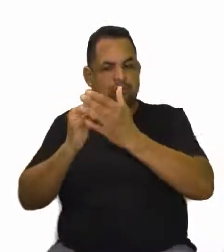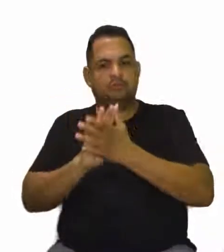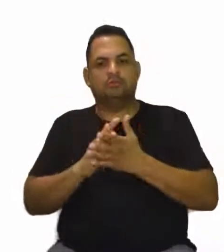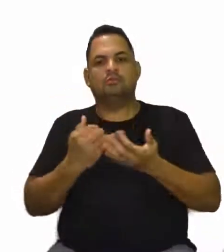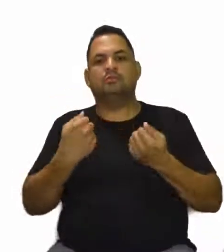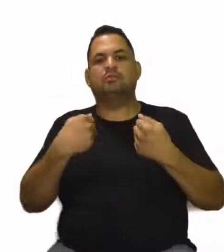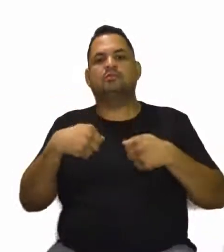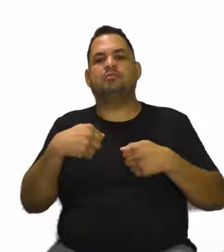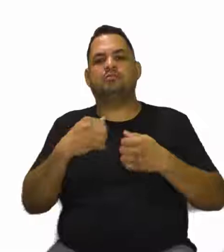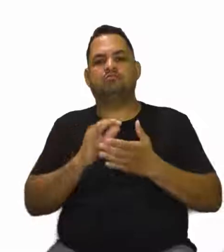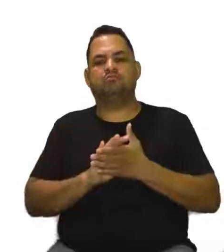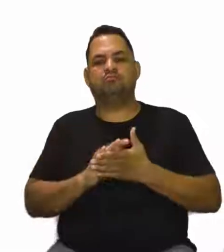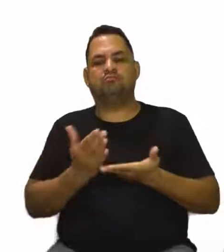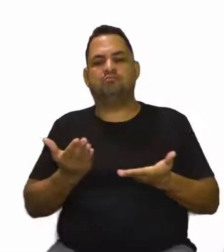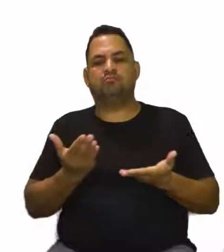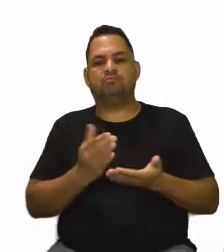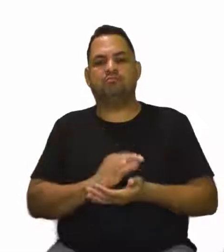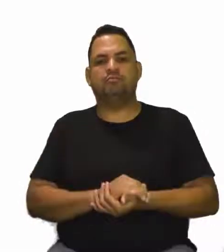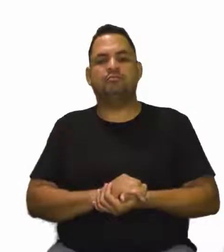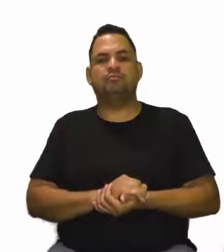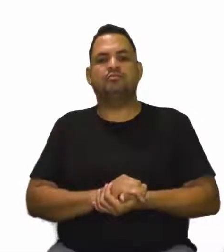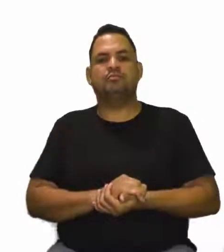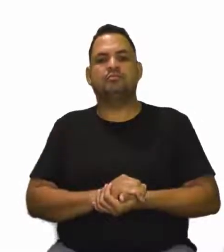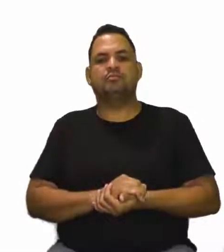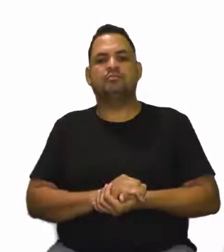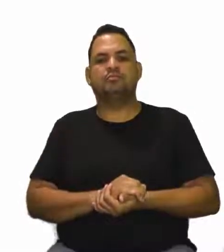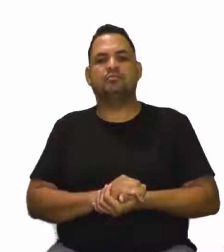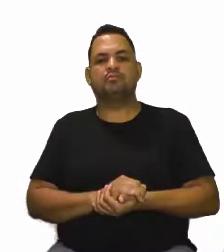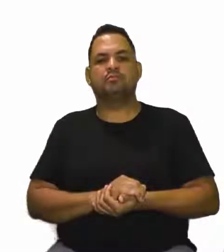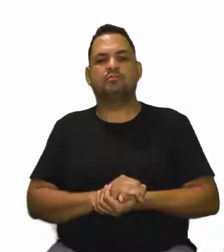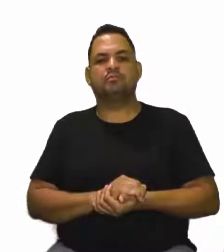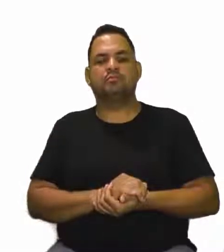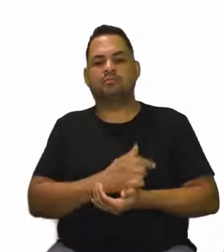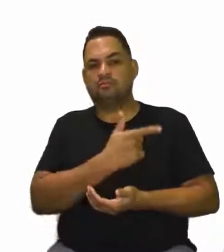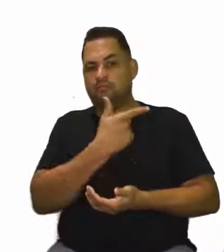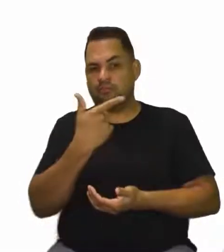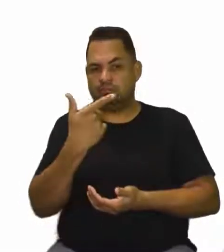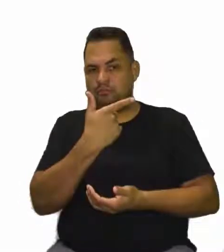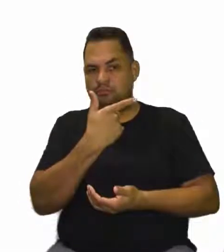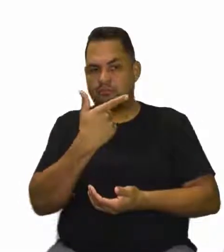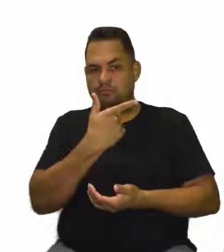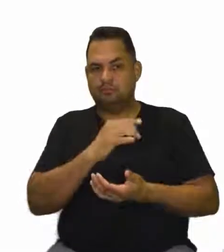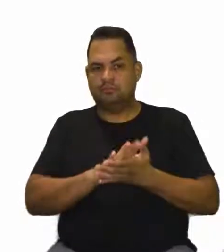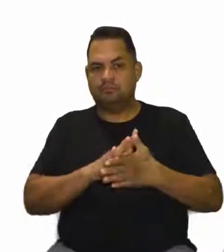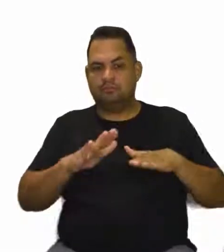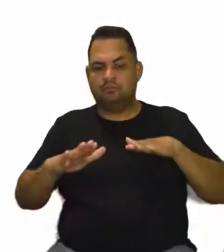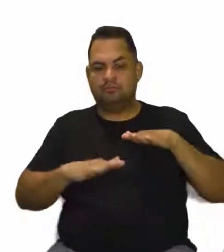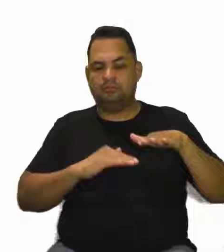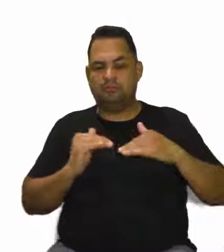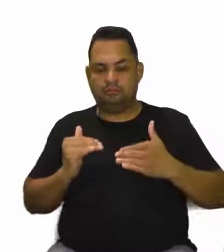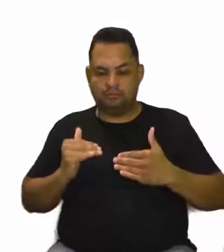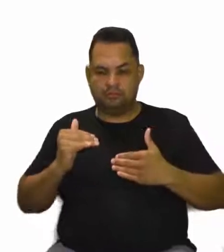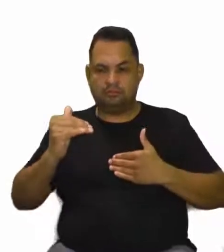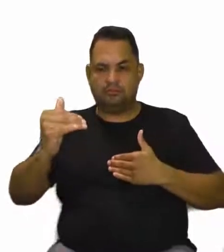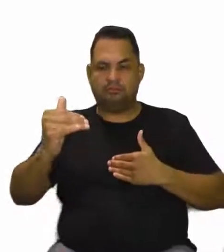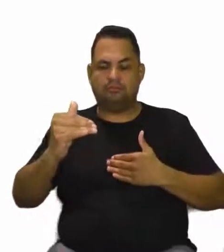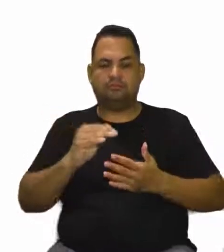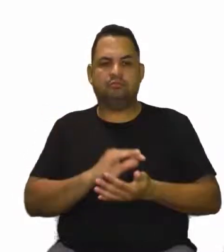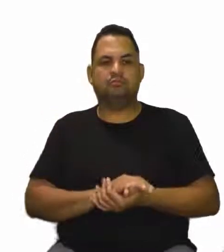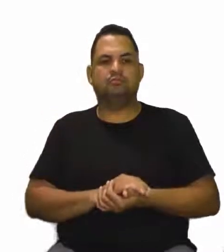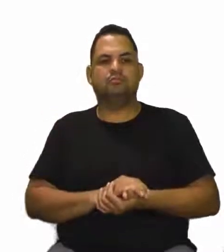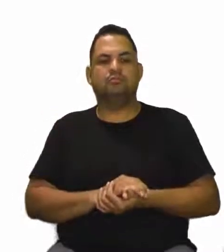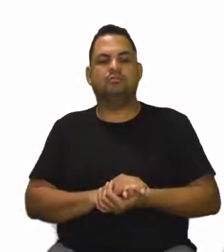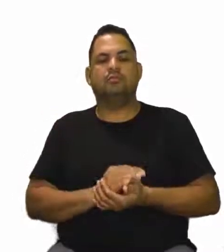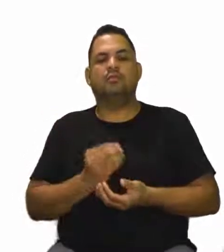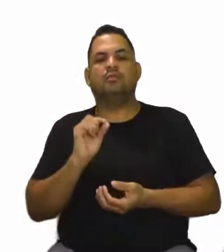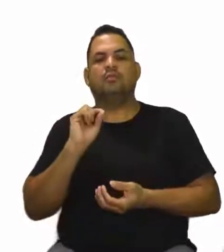eu já posso avançar um pouquinho mais. Aí eu venho para a segunda fase, que são os movimentos avançados.